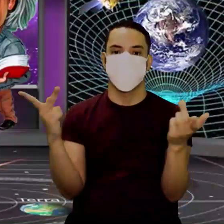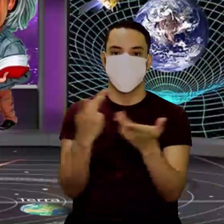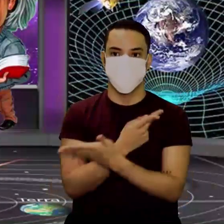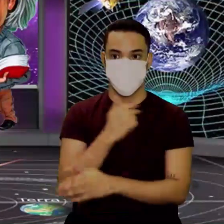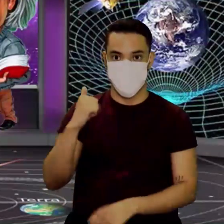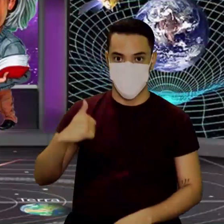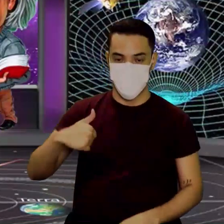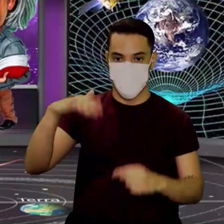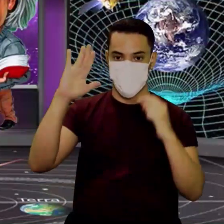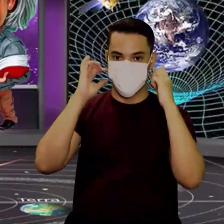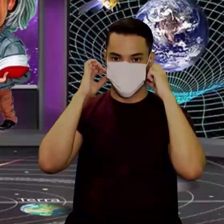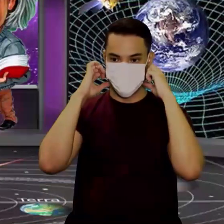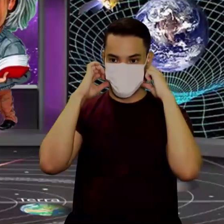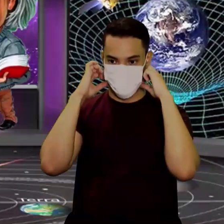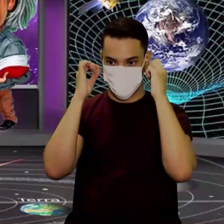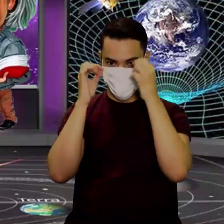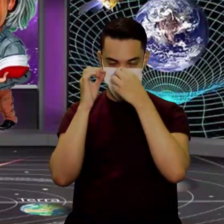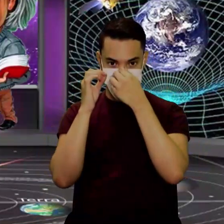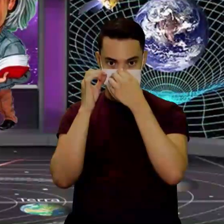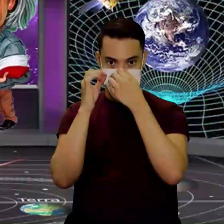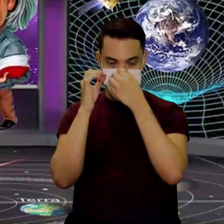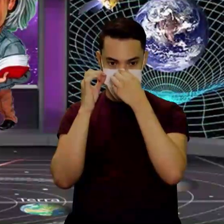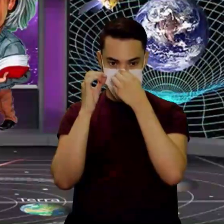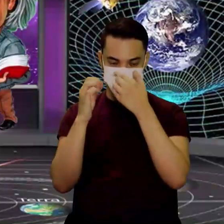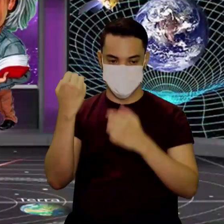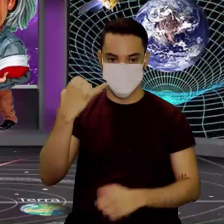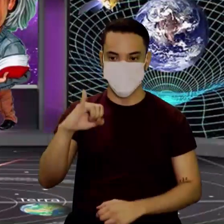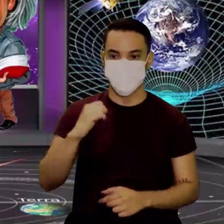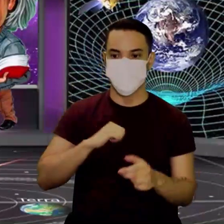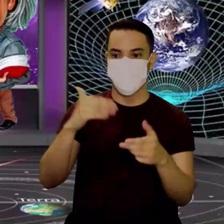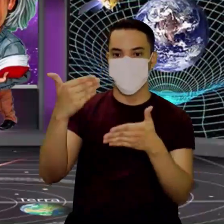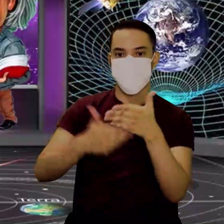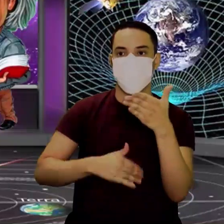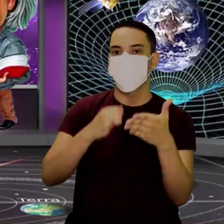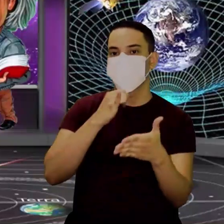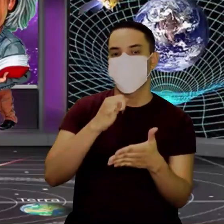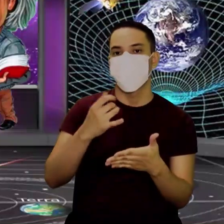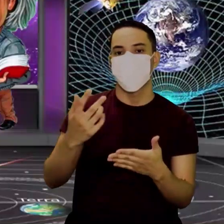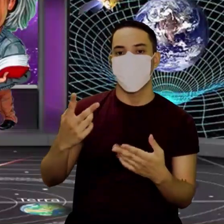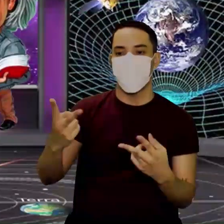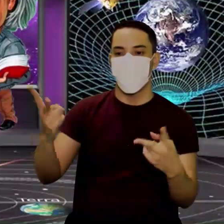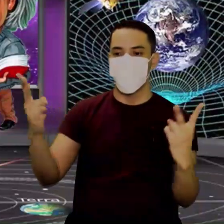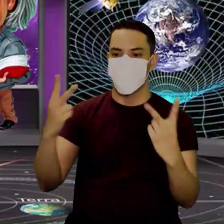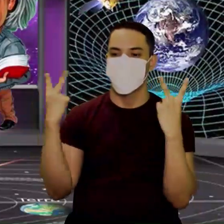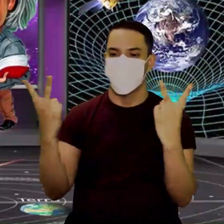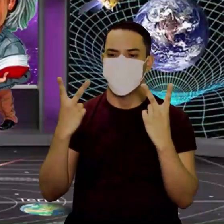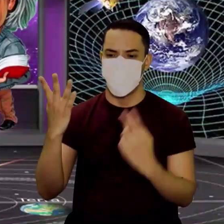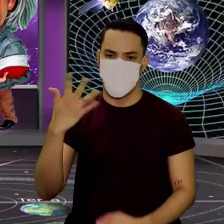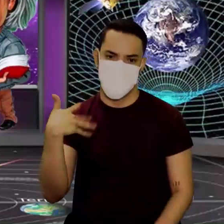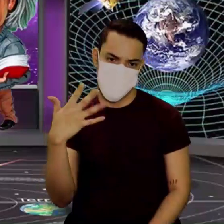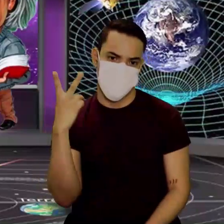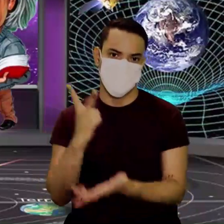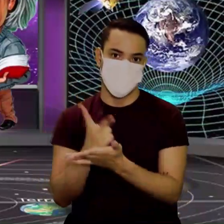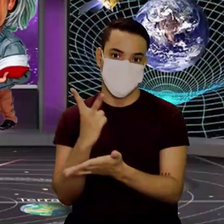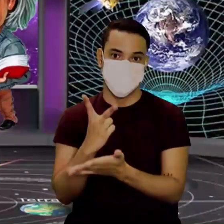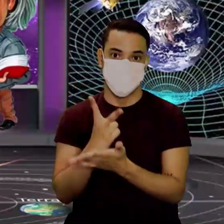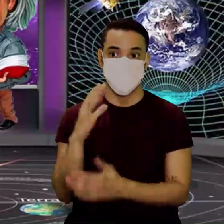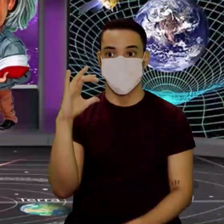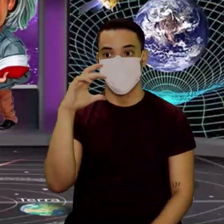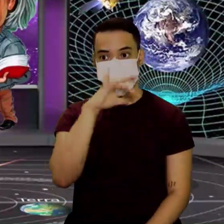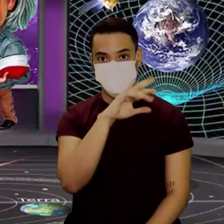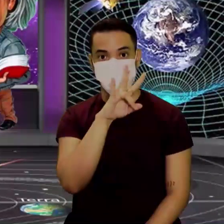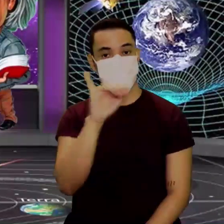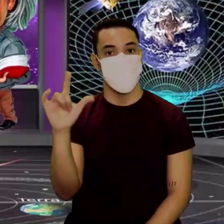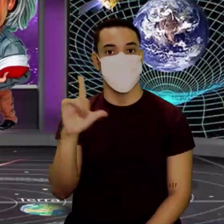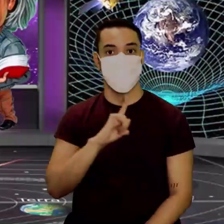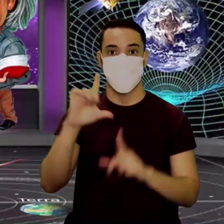maior. Quando você necessita aquecer menos a água no verão, mas você está acostumado ali a tomar um banho quente, você vai ter uma